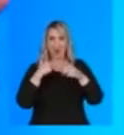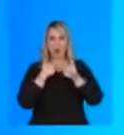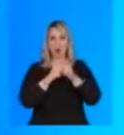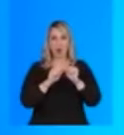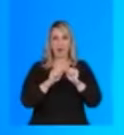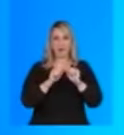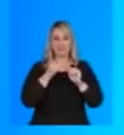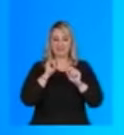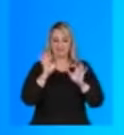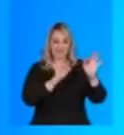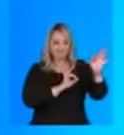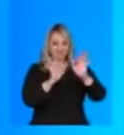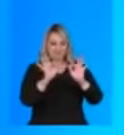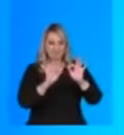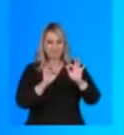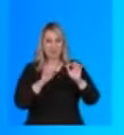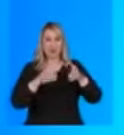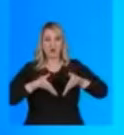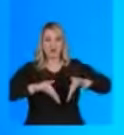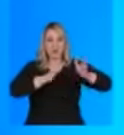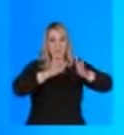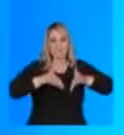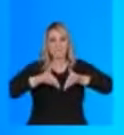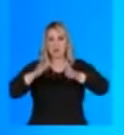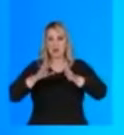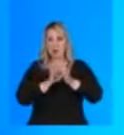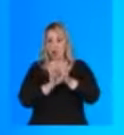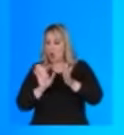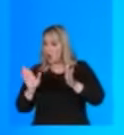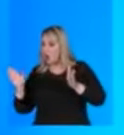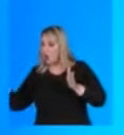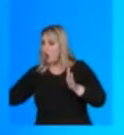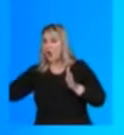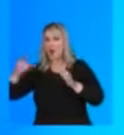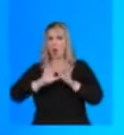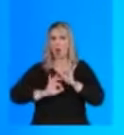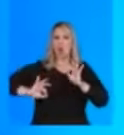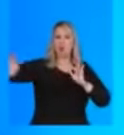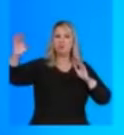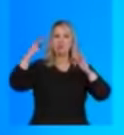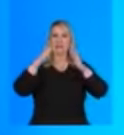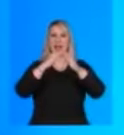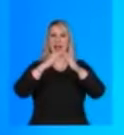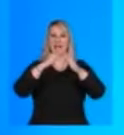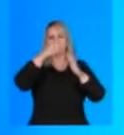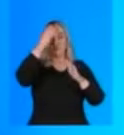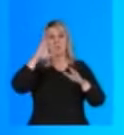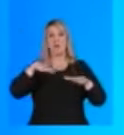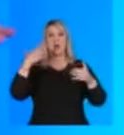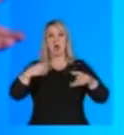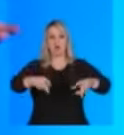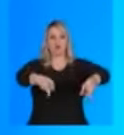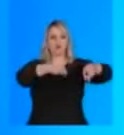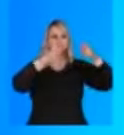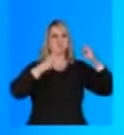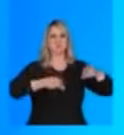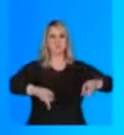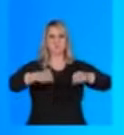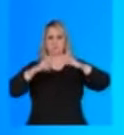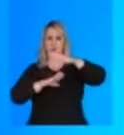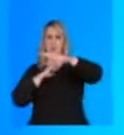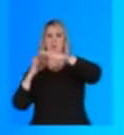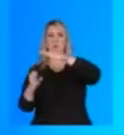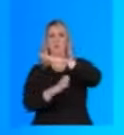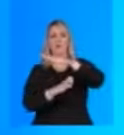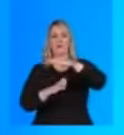você reorganiza as linhas e elas passam a passar longe da Casa das pessoas mas aumenta o lucro das empresas com transparência